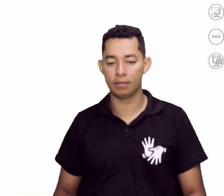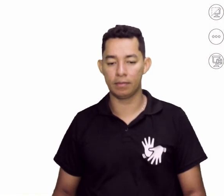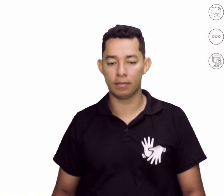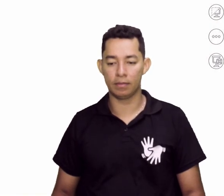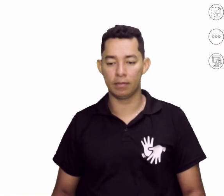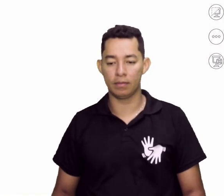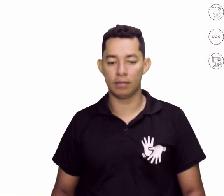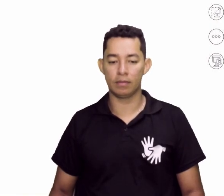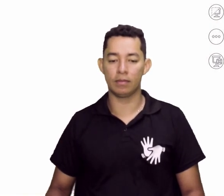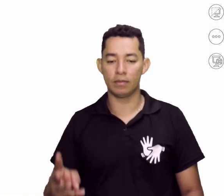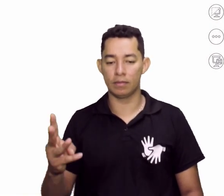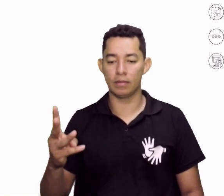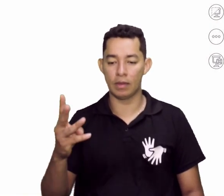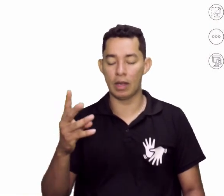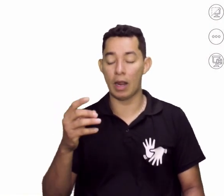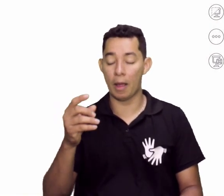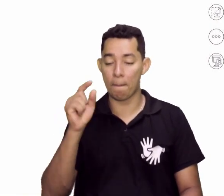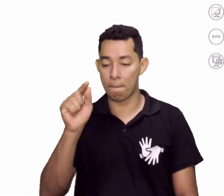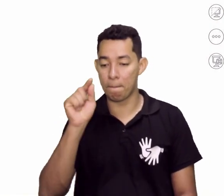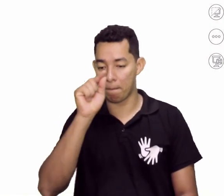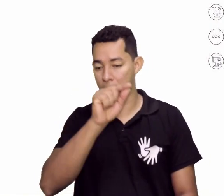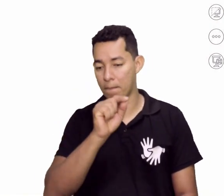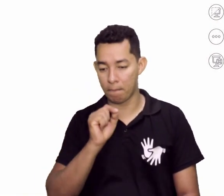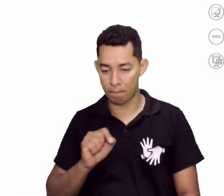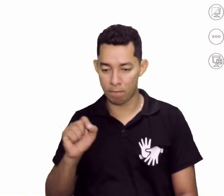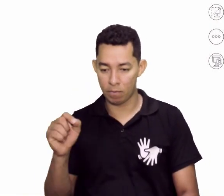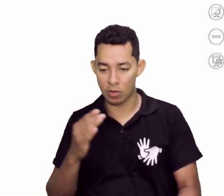3 pontos de partida.